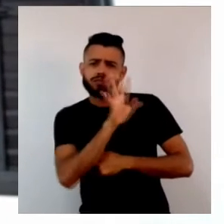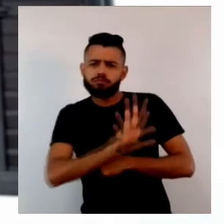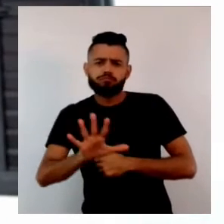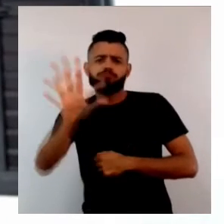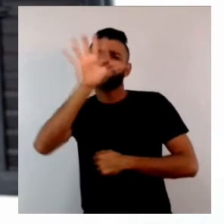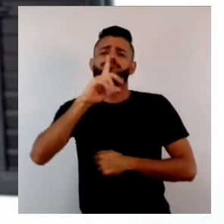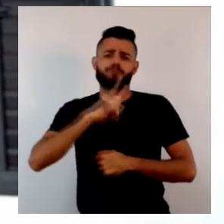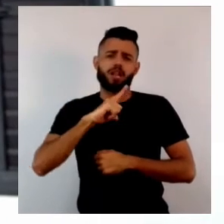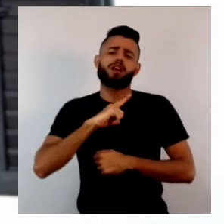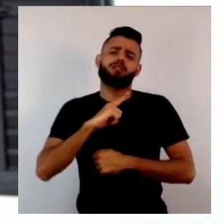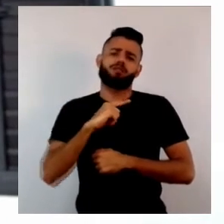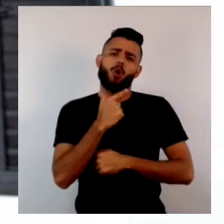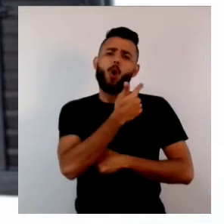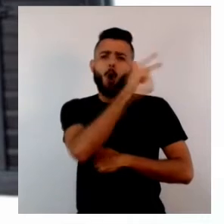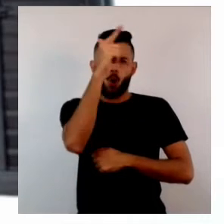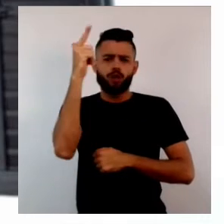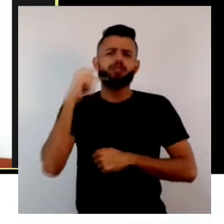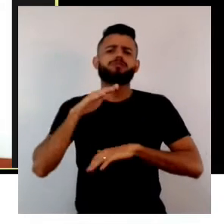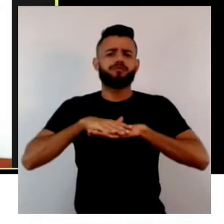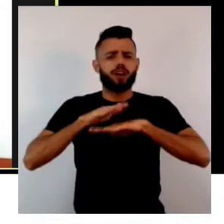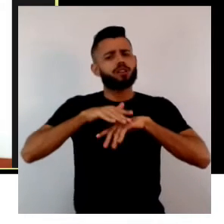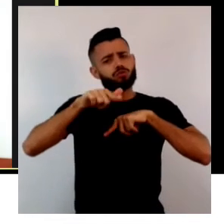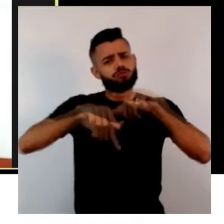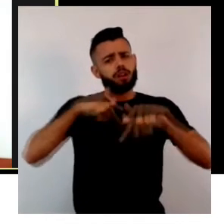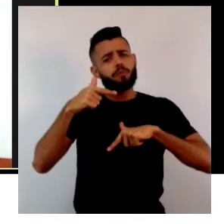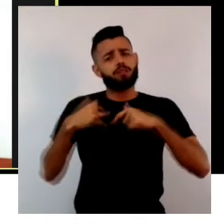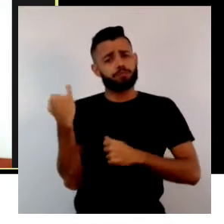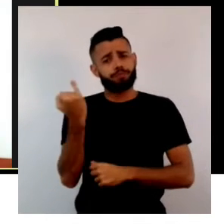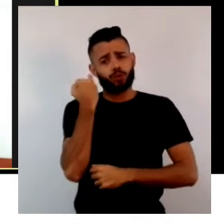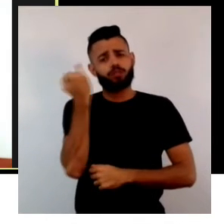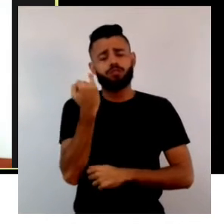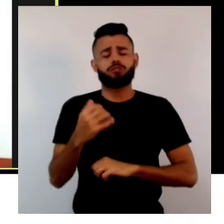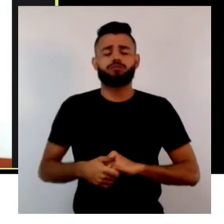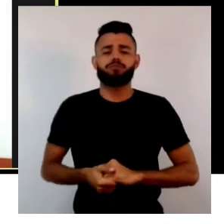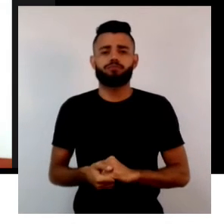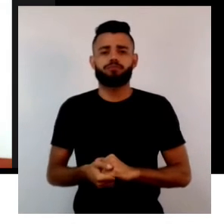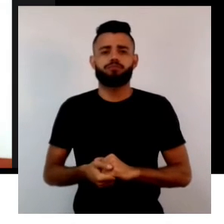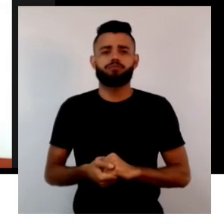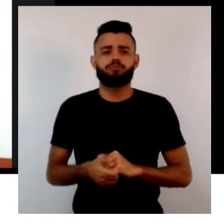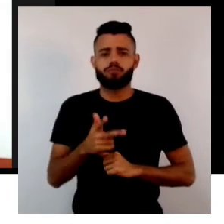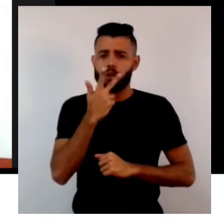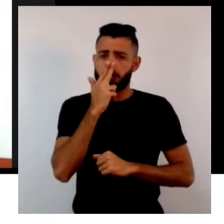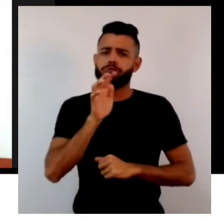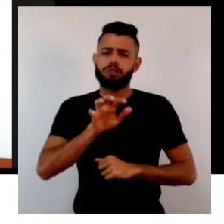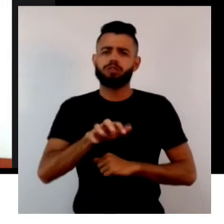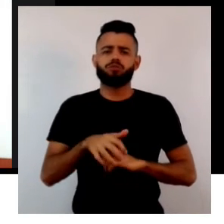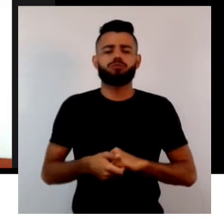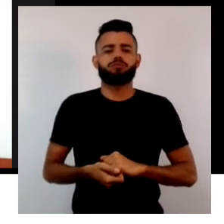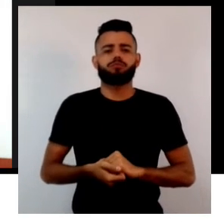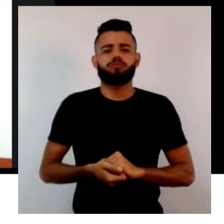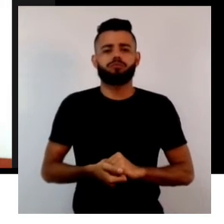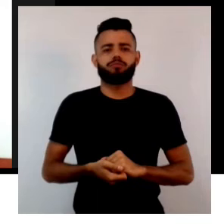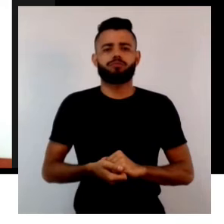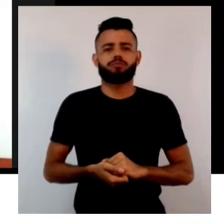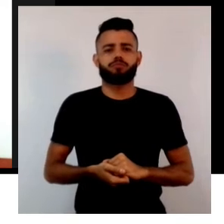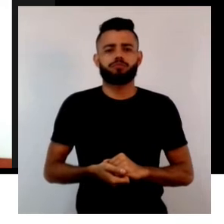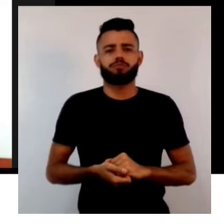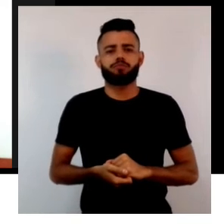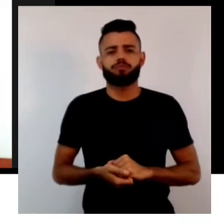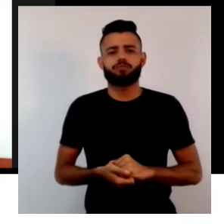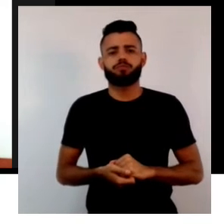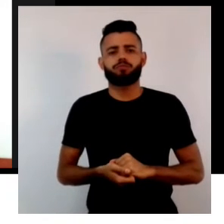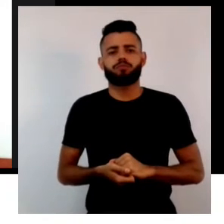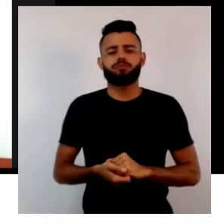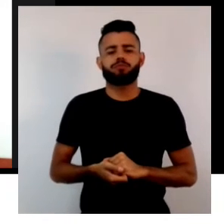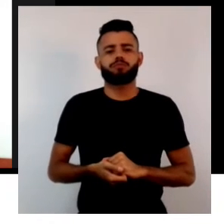isso, para essas primeiras colocações. Perfeito. Muito bom, Pedro. Eu queria, antes de mais nada, fazer